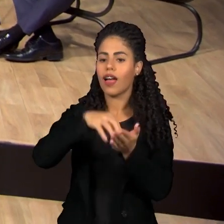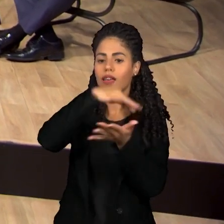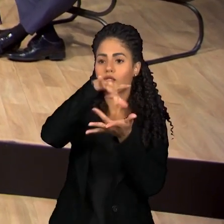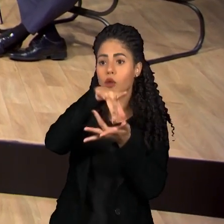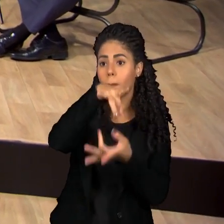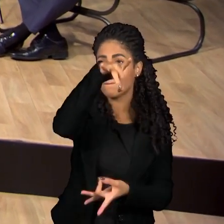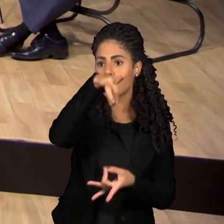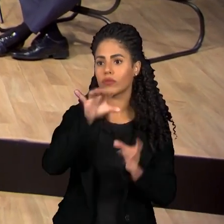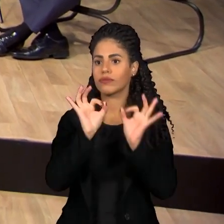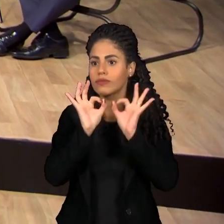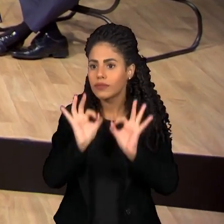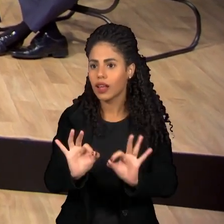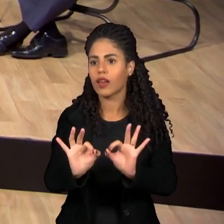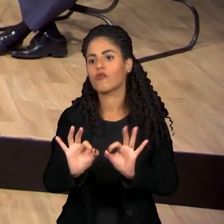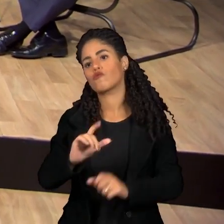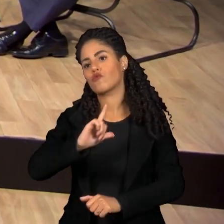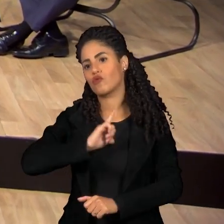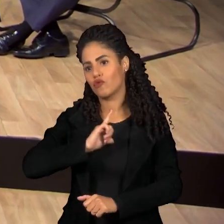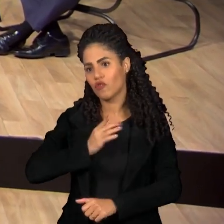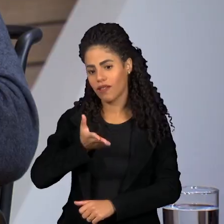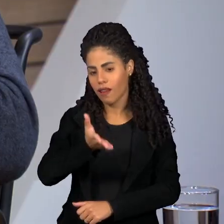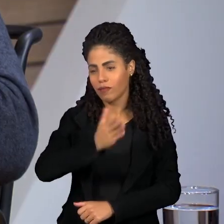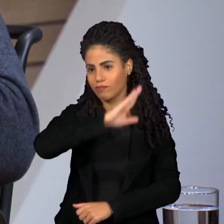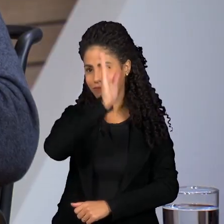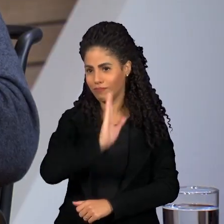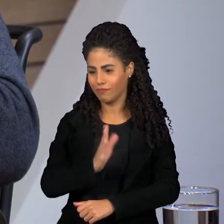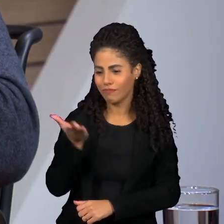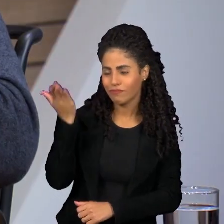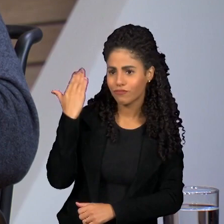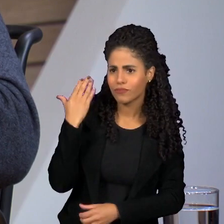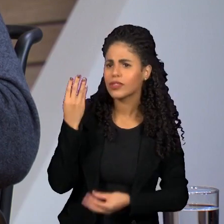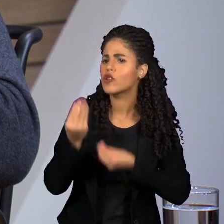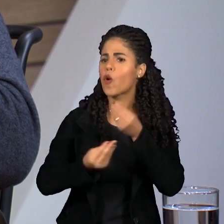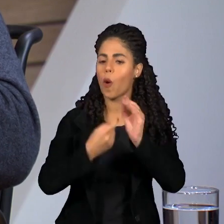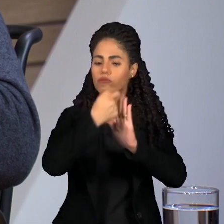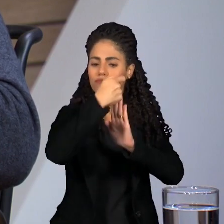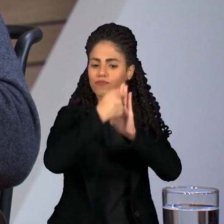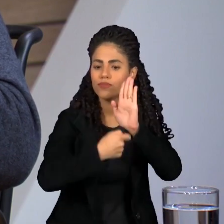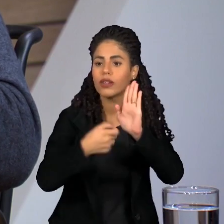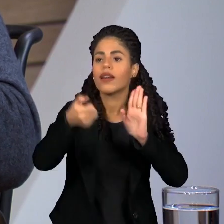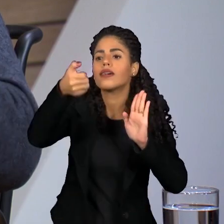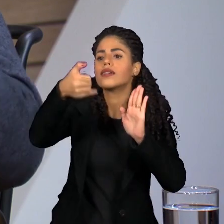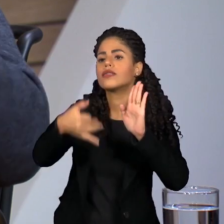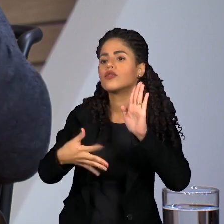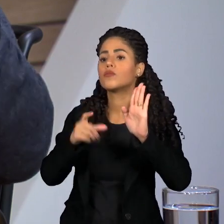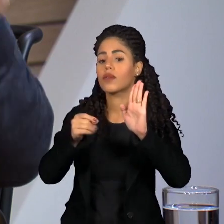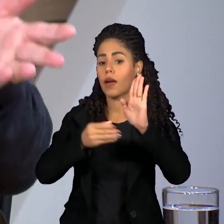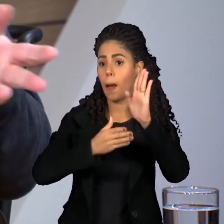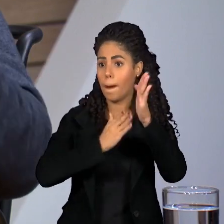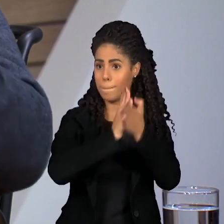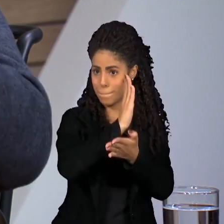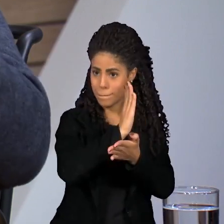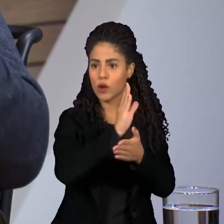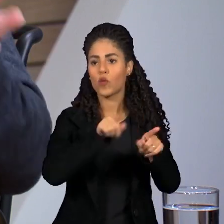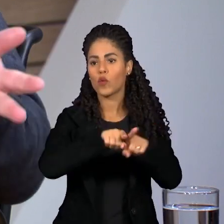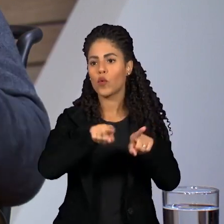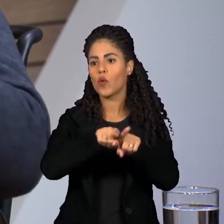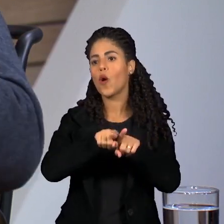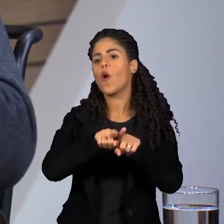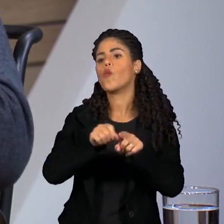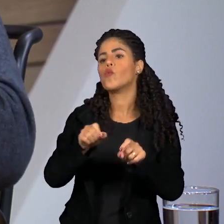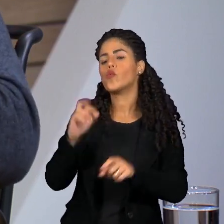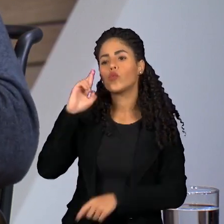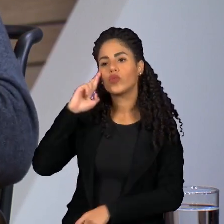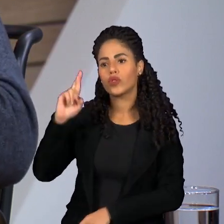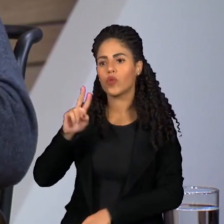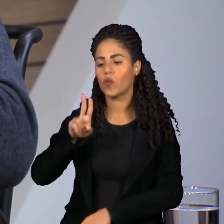o texto final da Constituição brasileira. Esse texto ele foi aprovado pelo Dr. Ulisses, ele pôs em